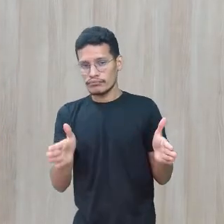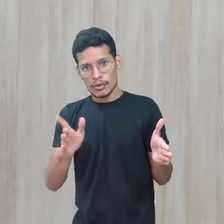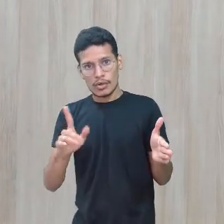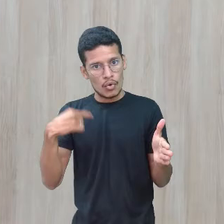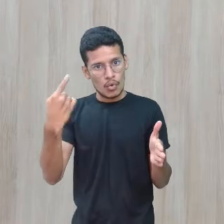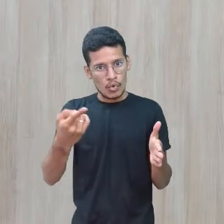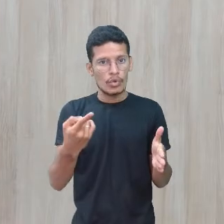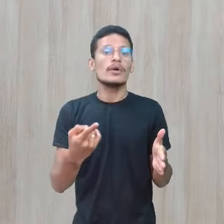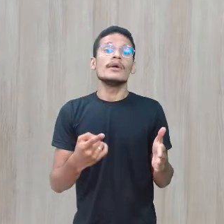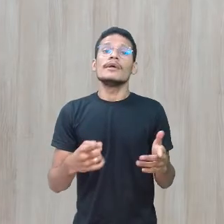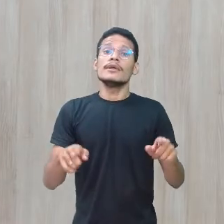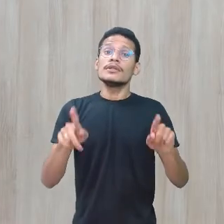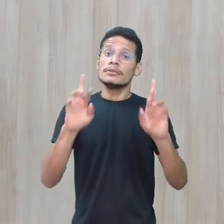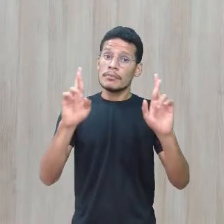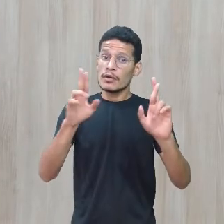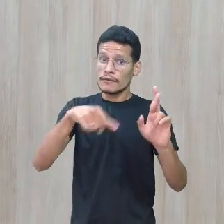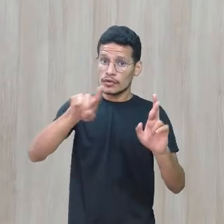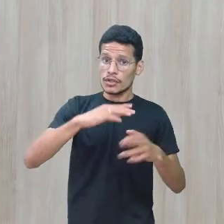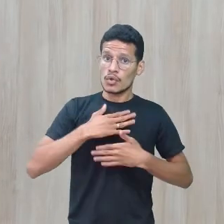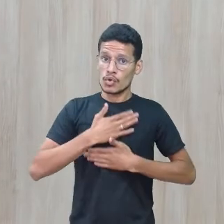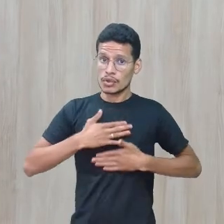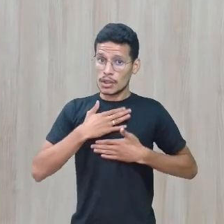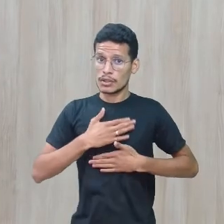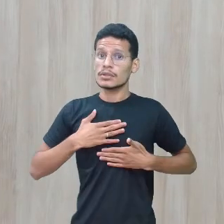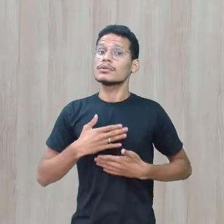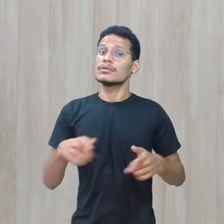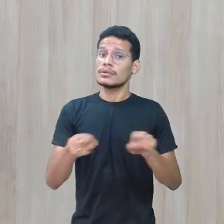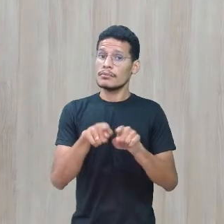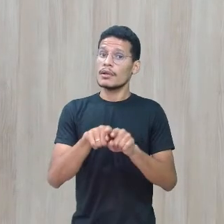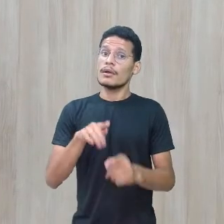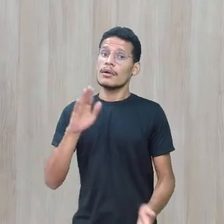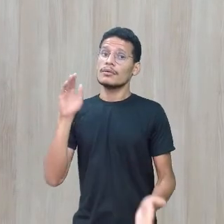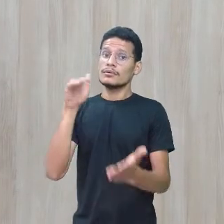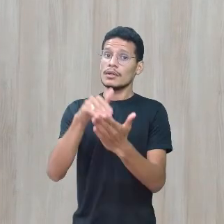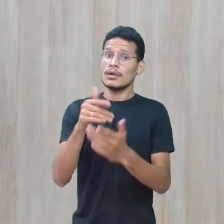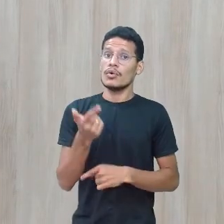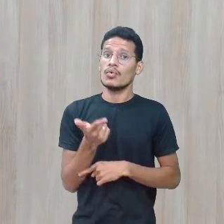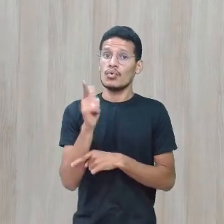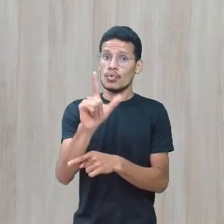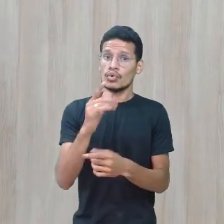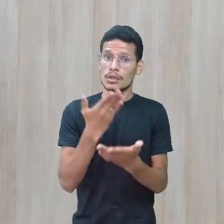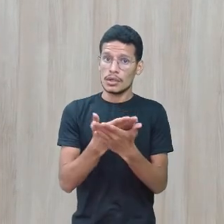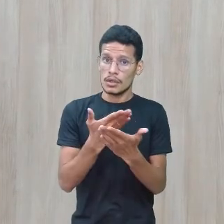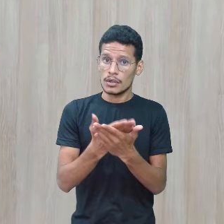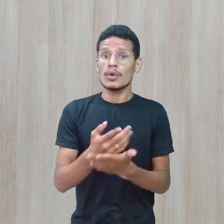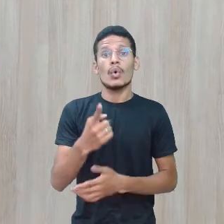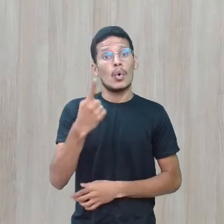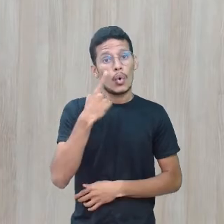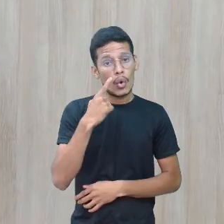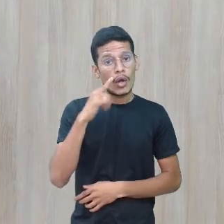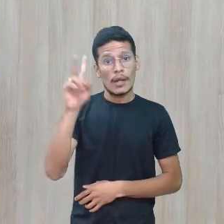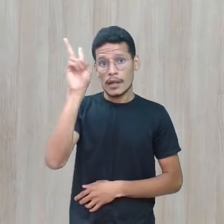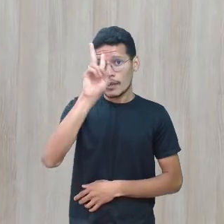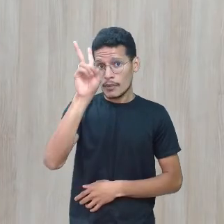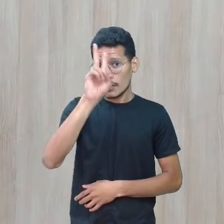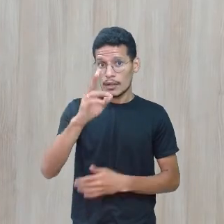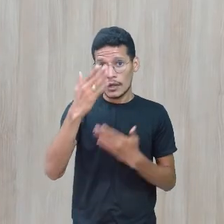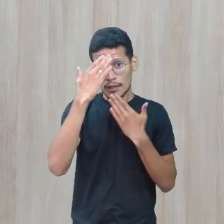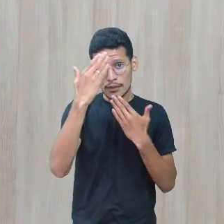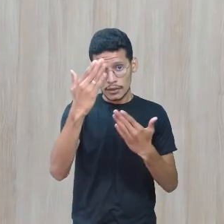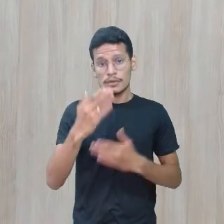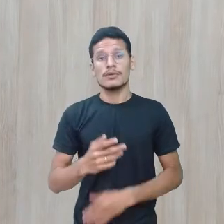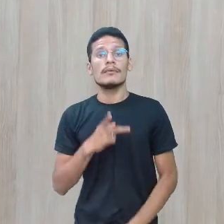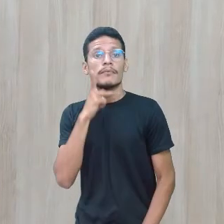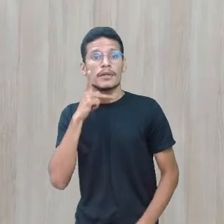espero que vocês tenham gostado e, no mais, até a nossa próxima aula. Lembrando, né, agradecendo aqui